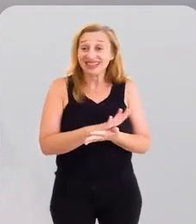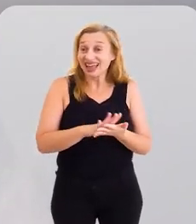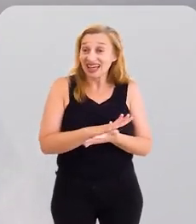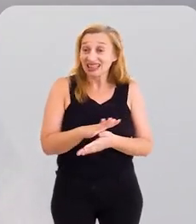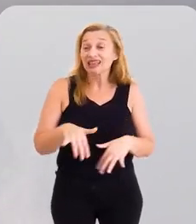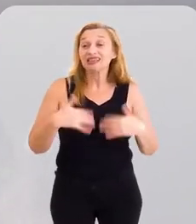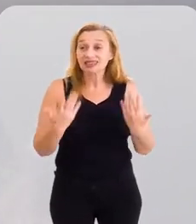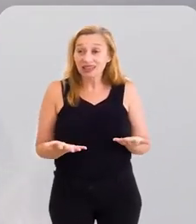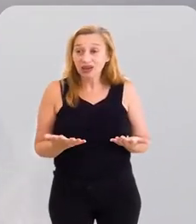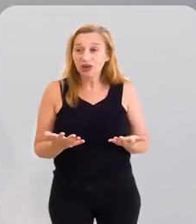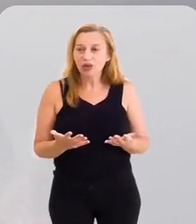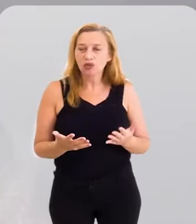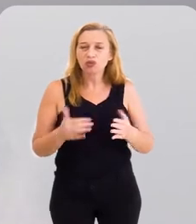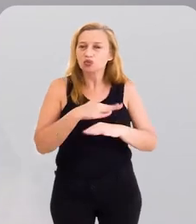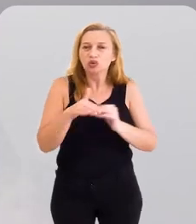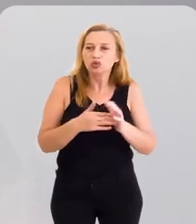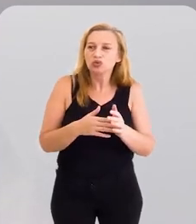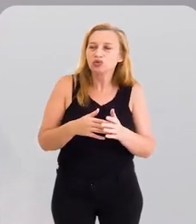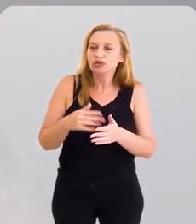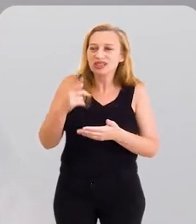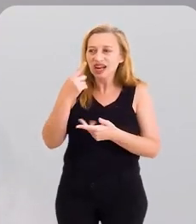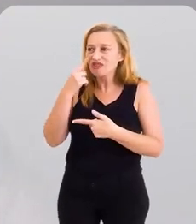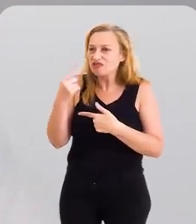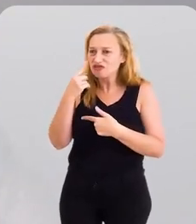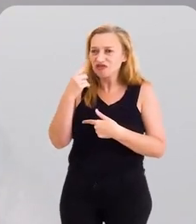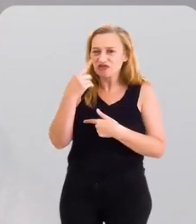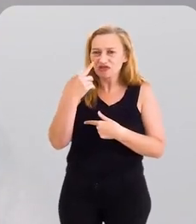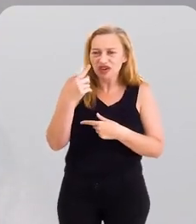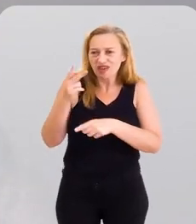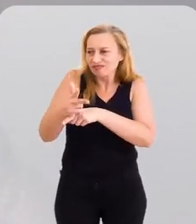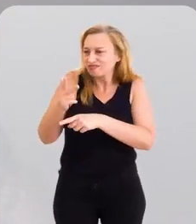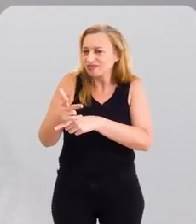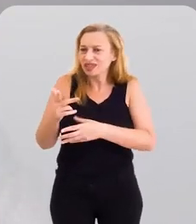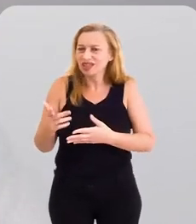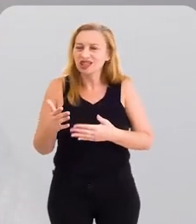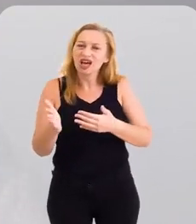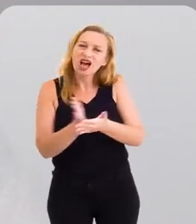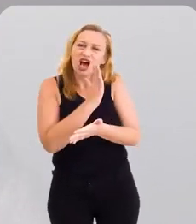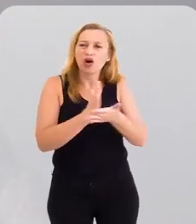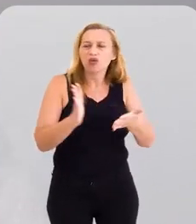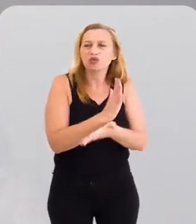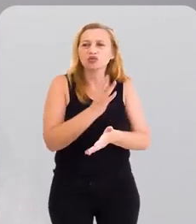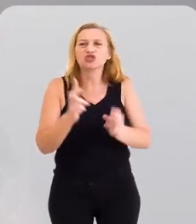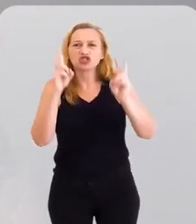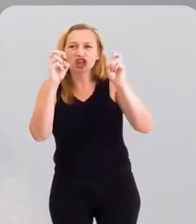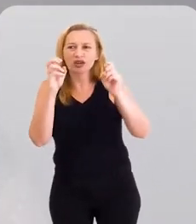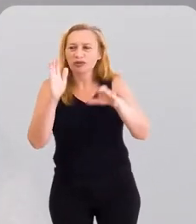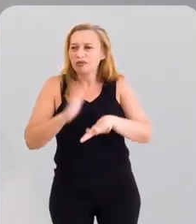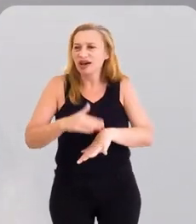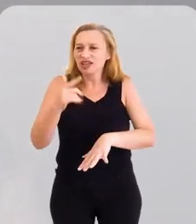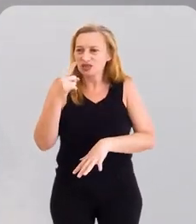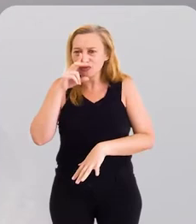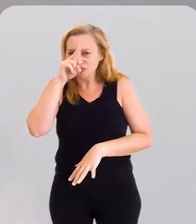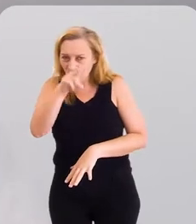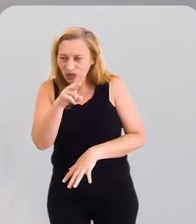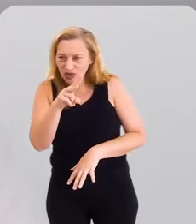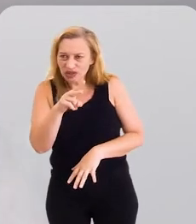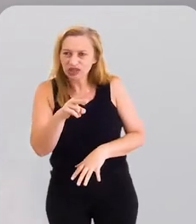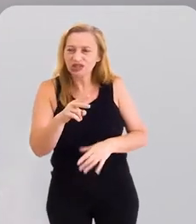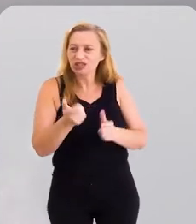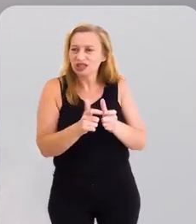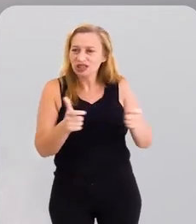condições de fazer isso. Então, ela foi aumentando de maneira bem orgânica. Em determinado momento, alguns temas mais chamativos